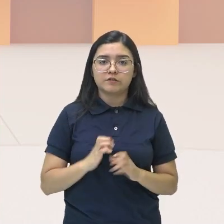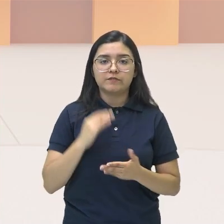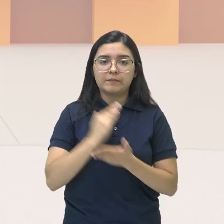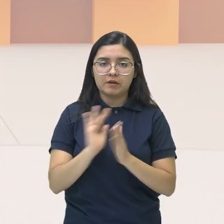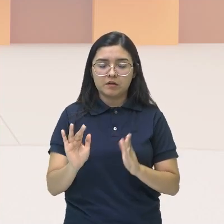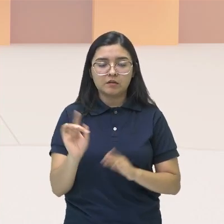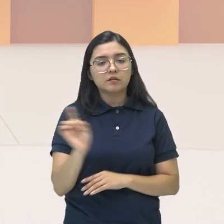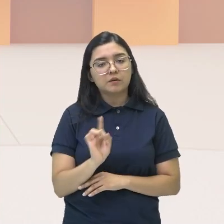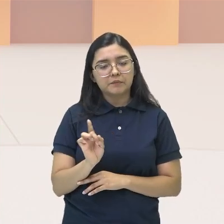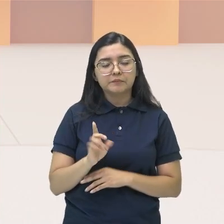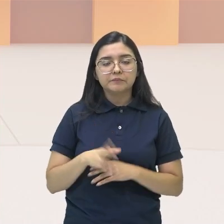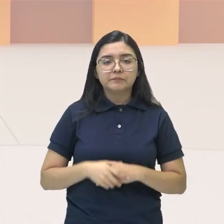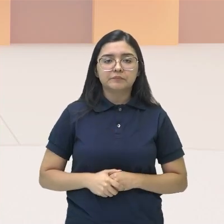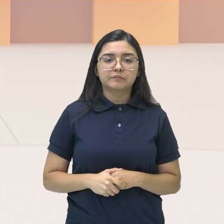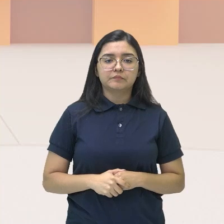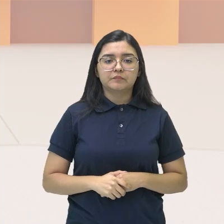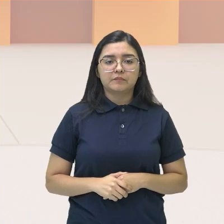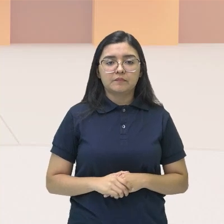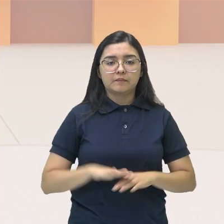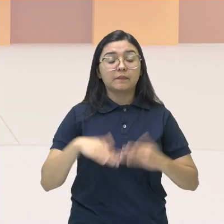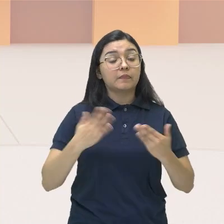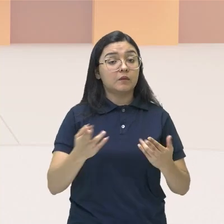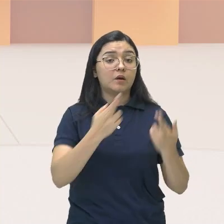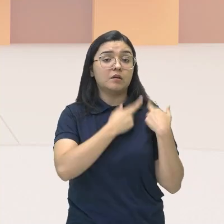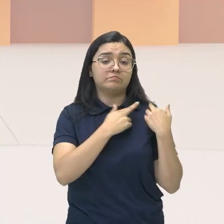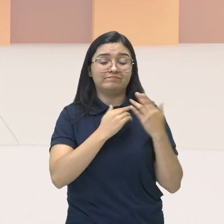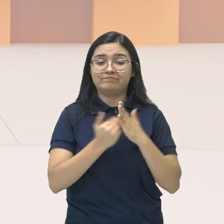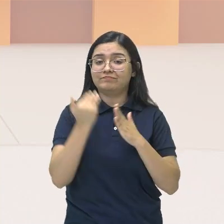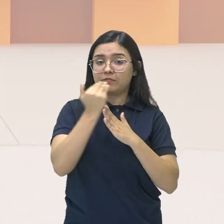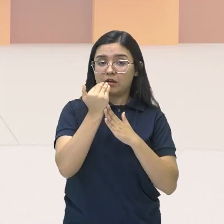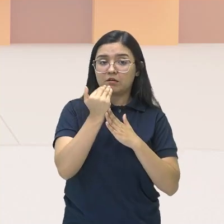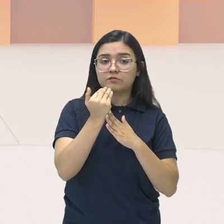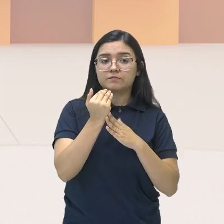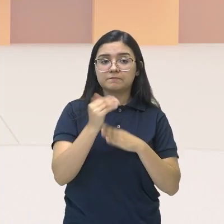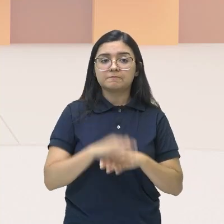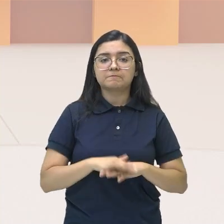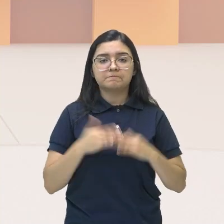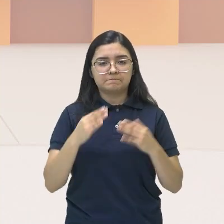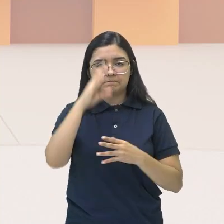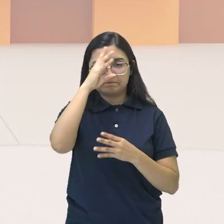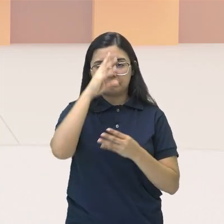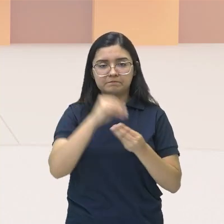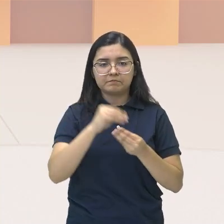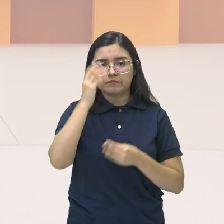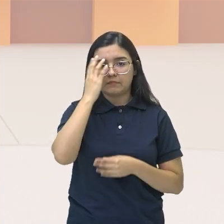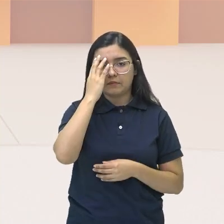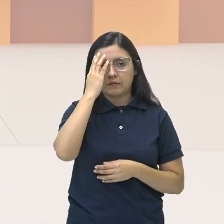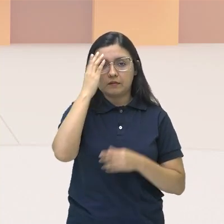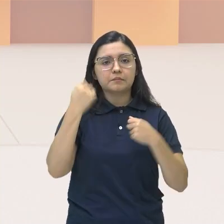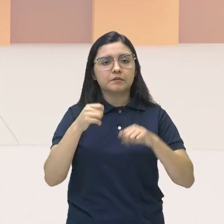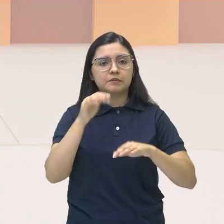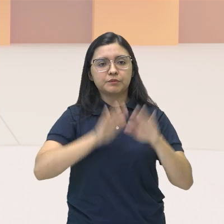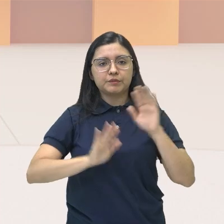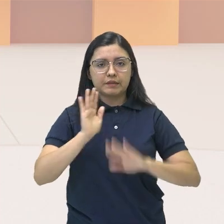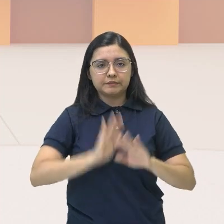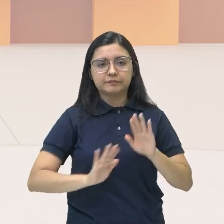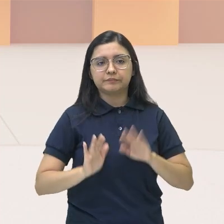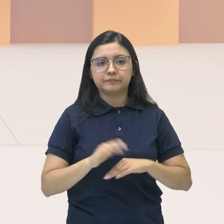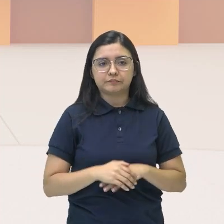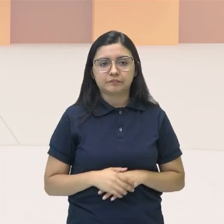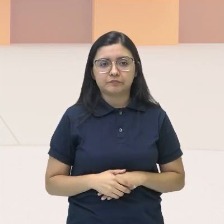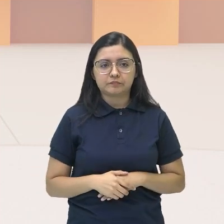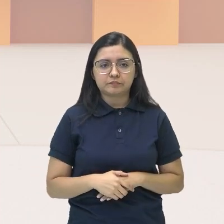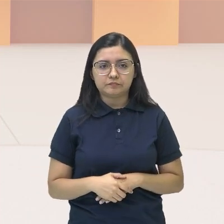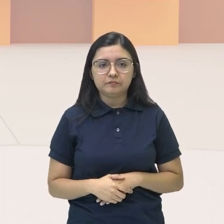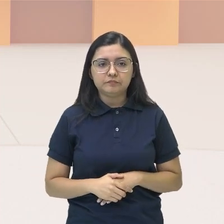falhar. Não. Aí é que a responsabilidade aumenta. Estão me entendendo isso daí? Tem que ter muito cuidado, né,